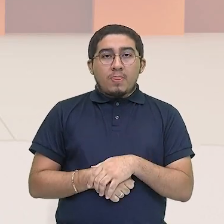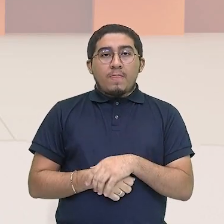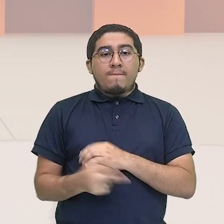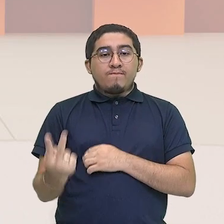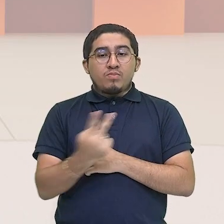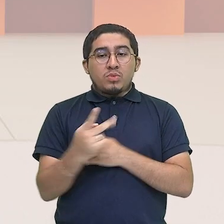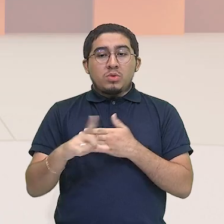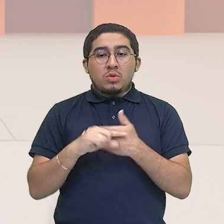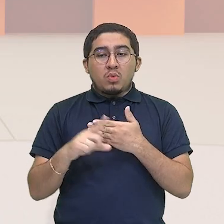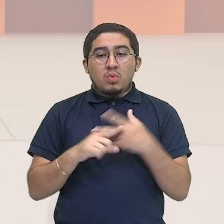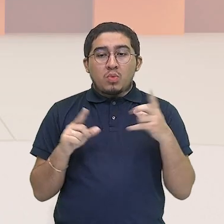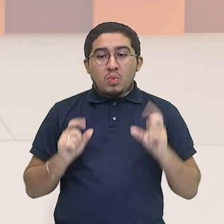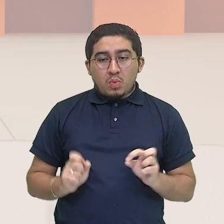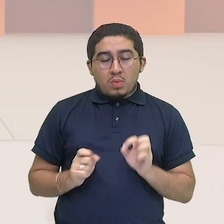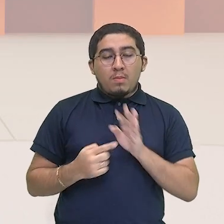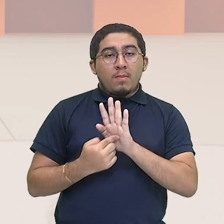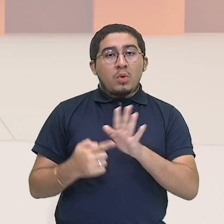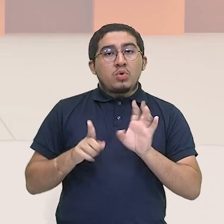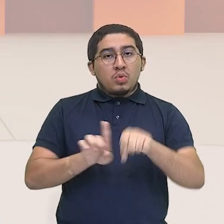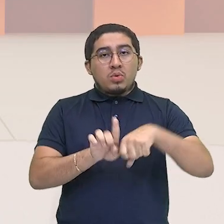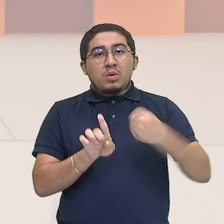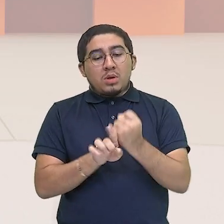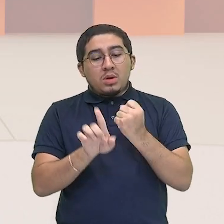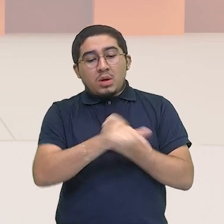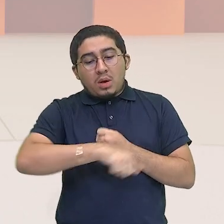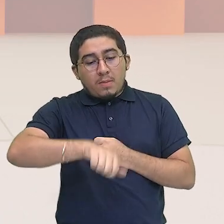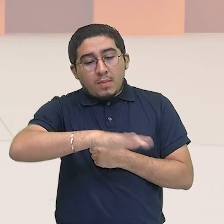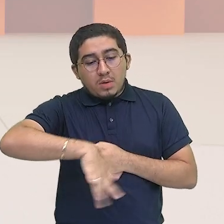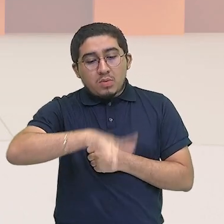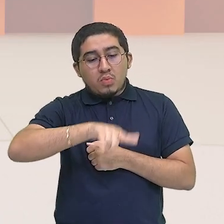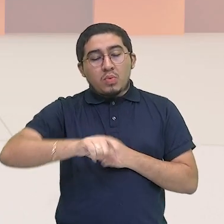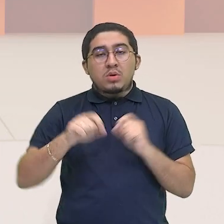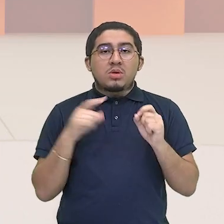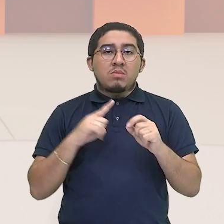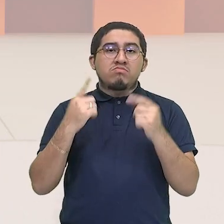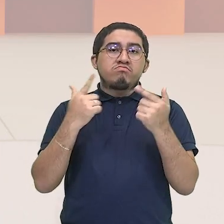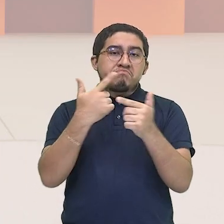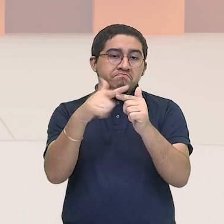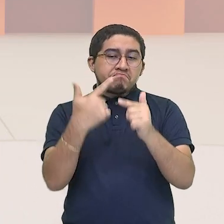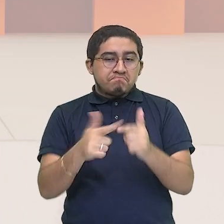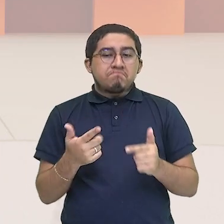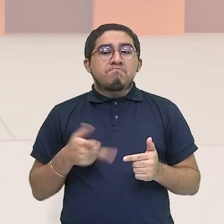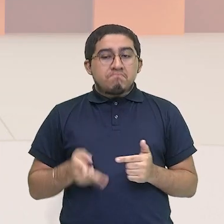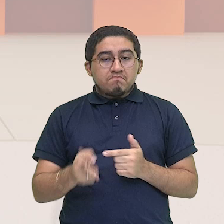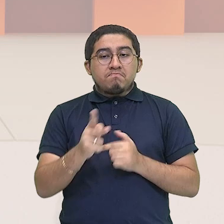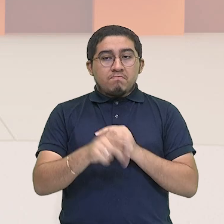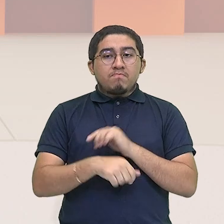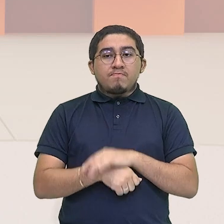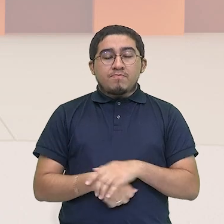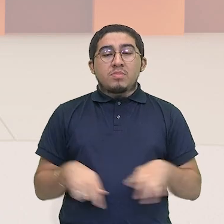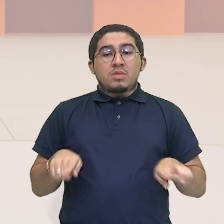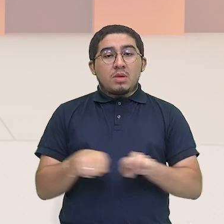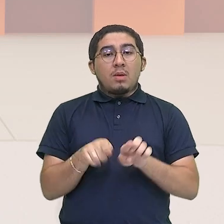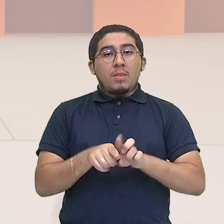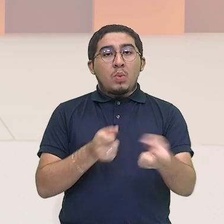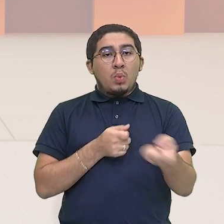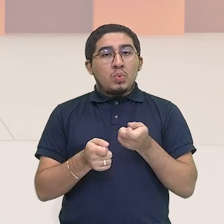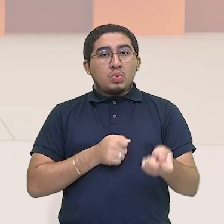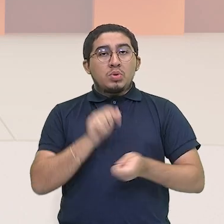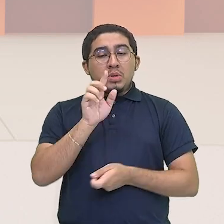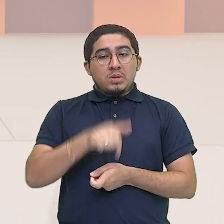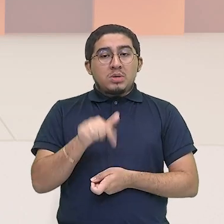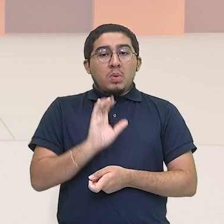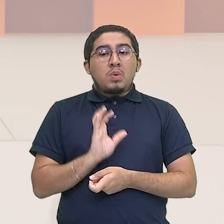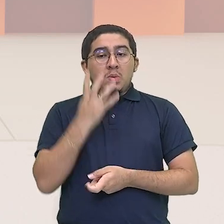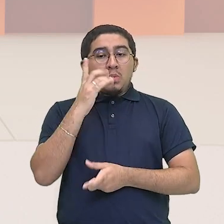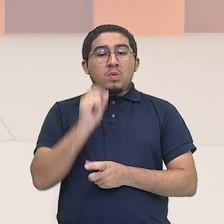veem, né, a sociedade como algo que está em conflito, né, e que esse controle se dá